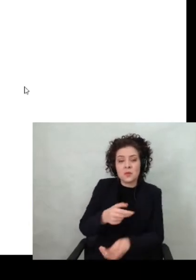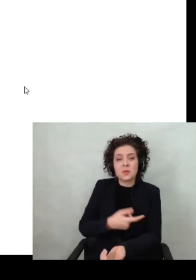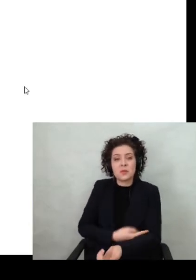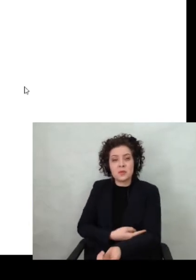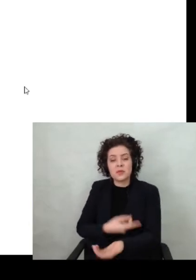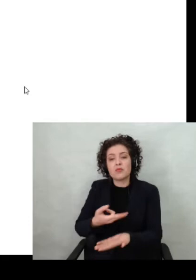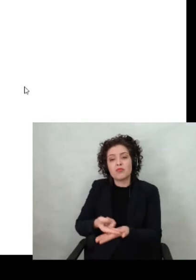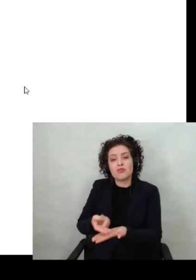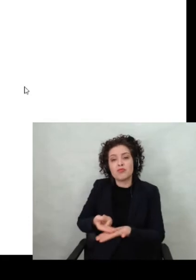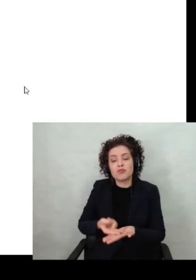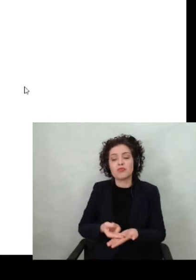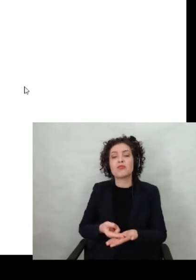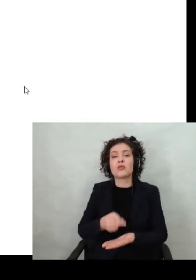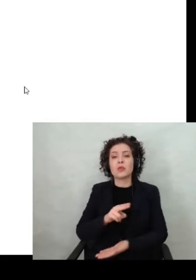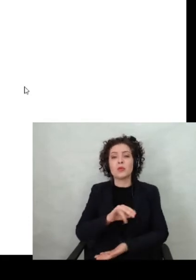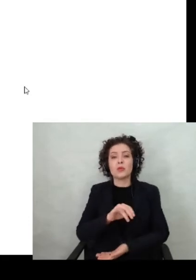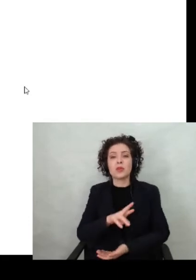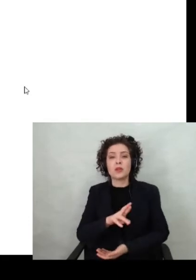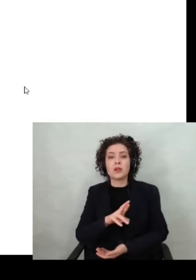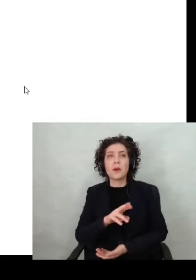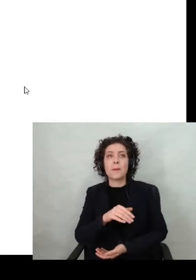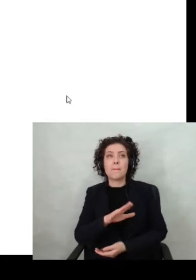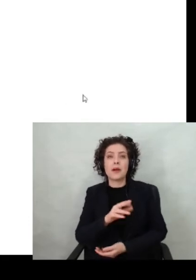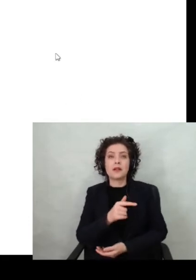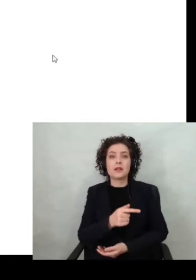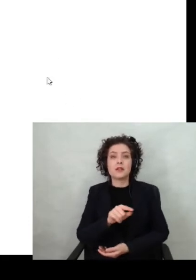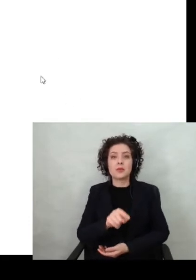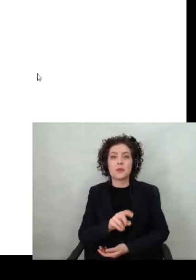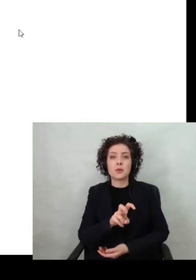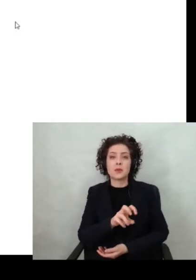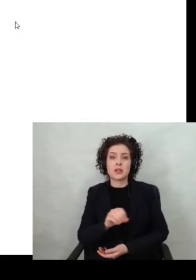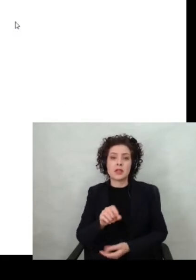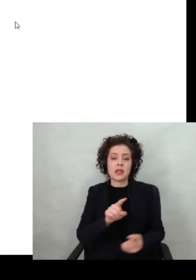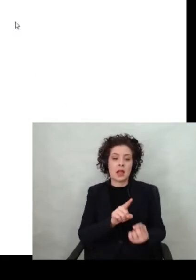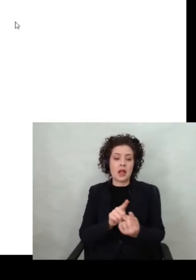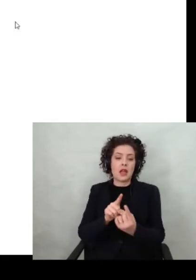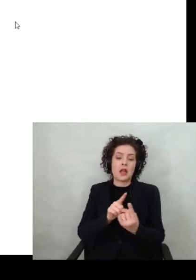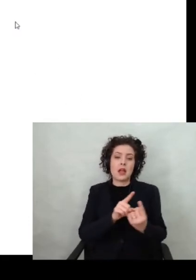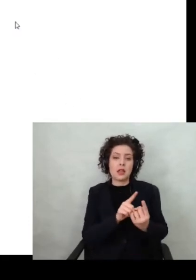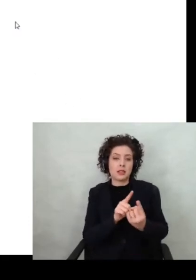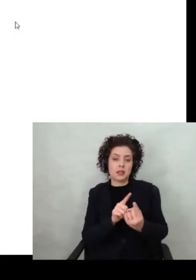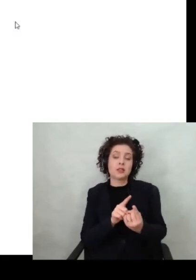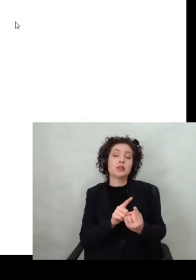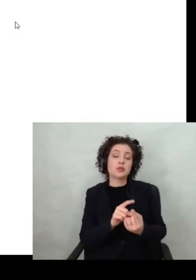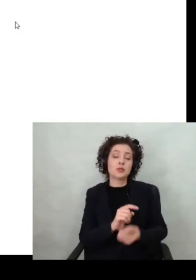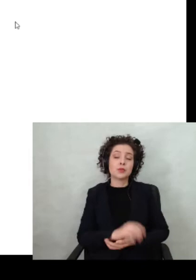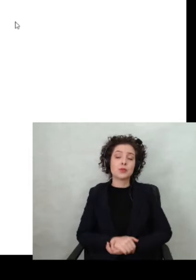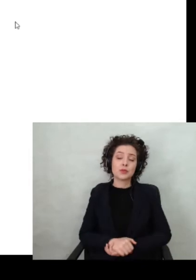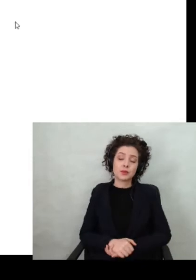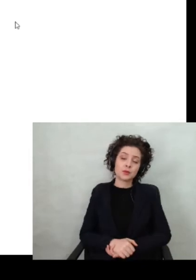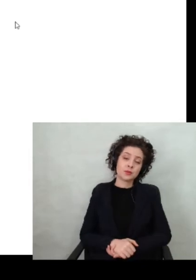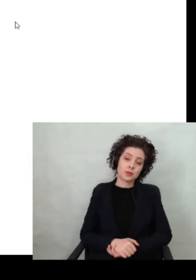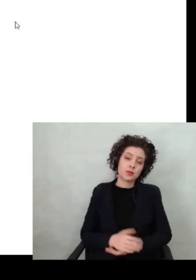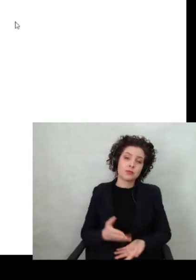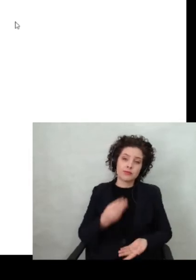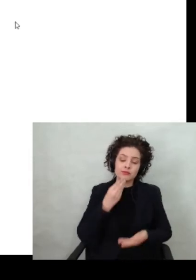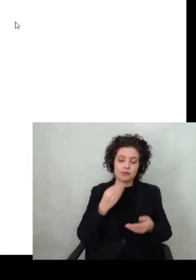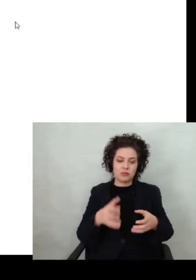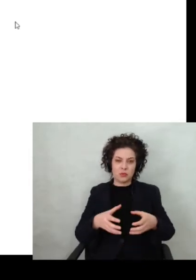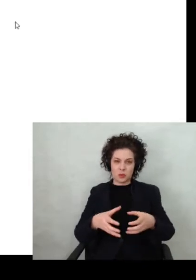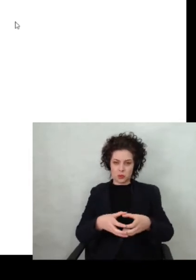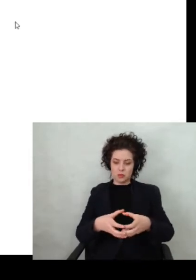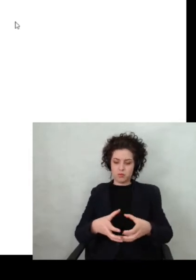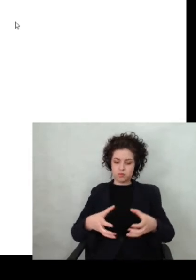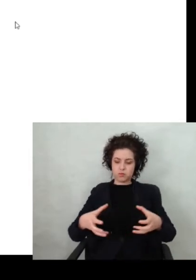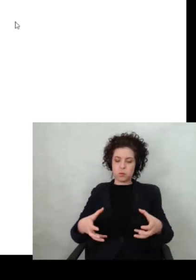de 7.500 atendimentos. Então, claro que é uma equipe enorme